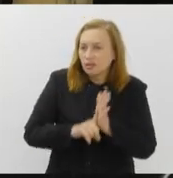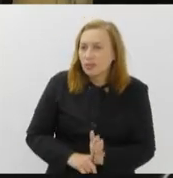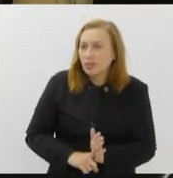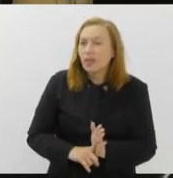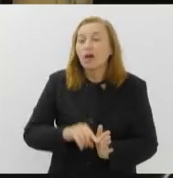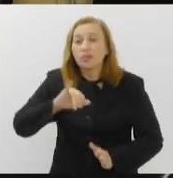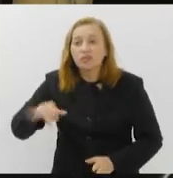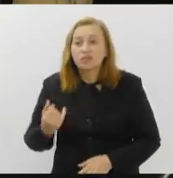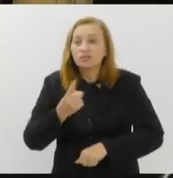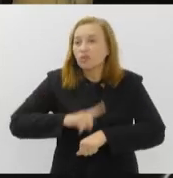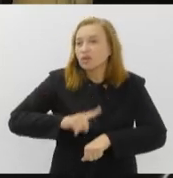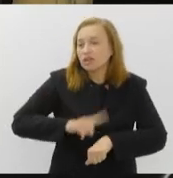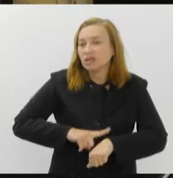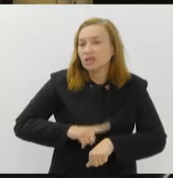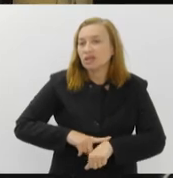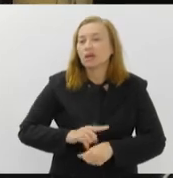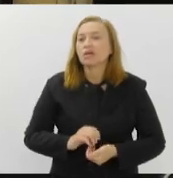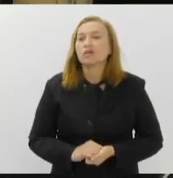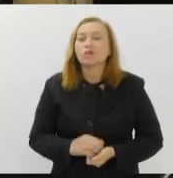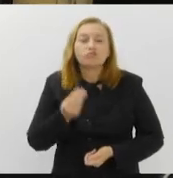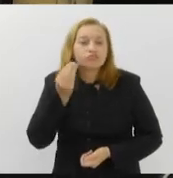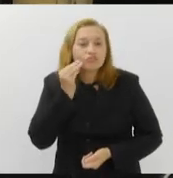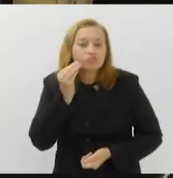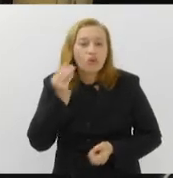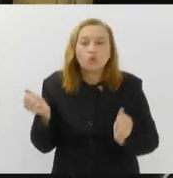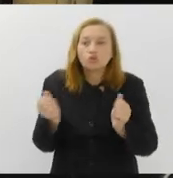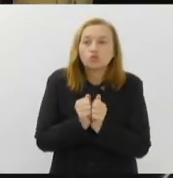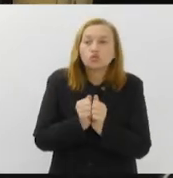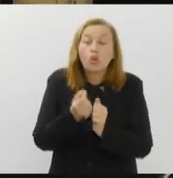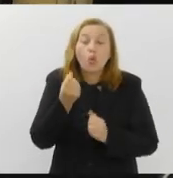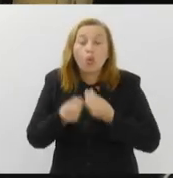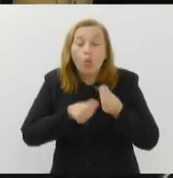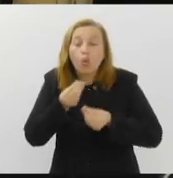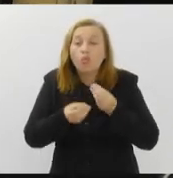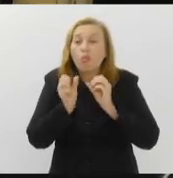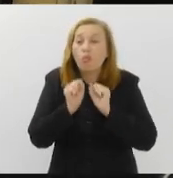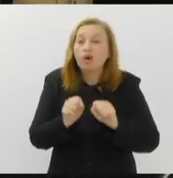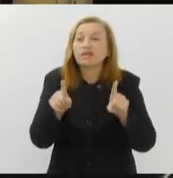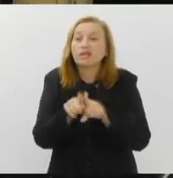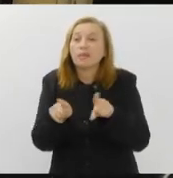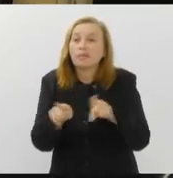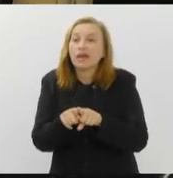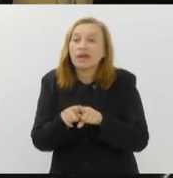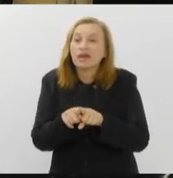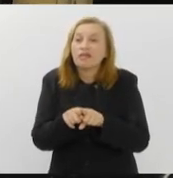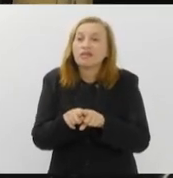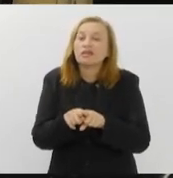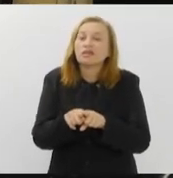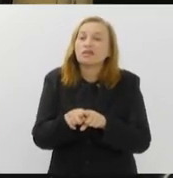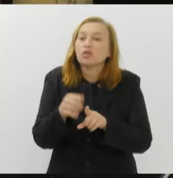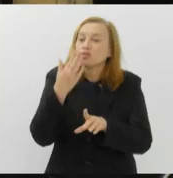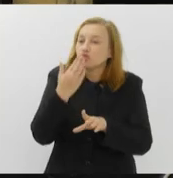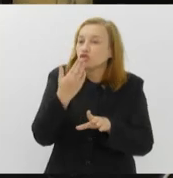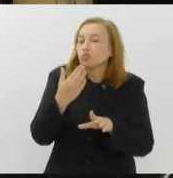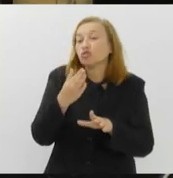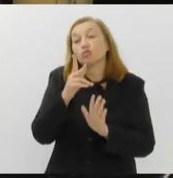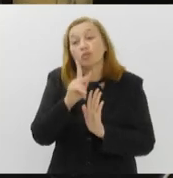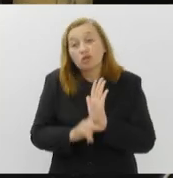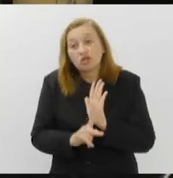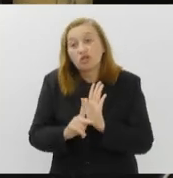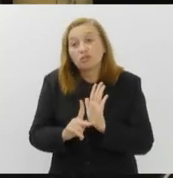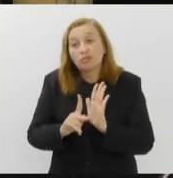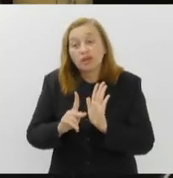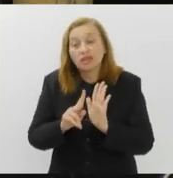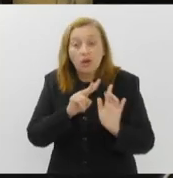aqui para nós pensarmos juntas como que a gente pode também viabilizar um tipo de projeto como esse para dar